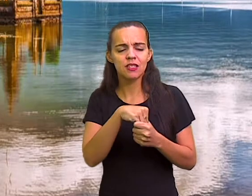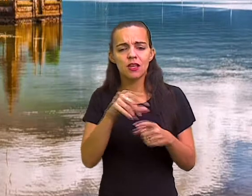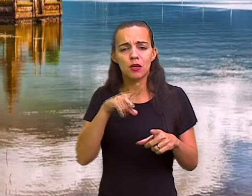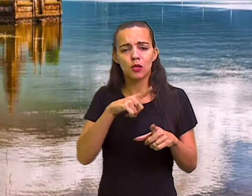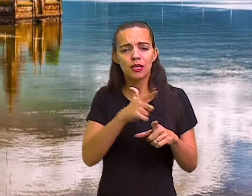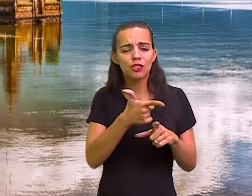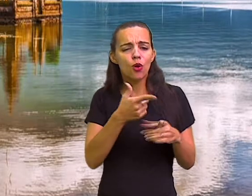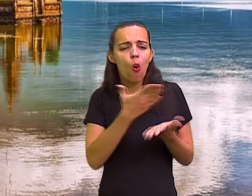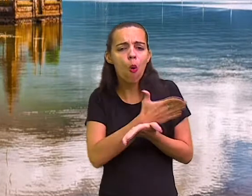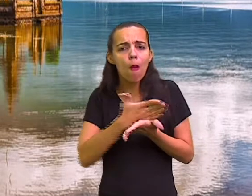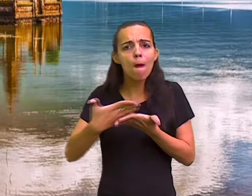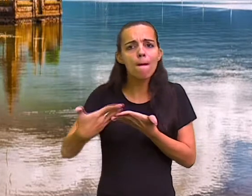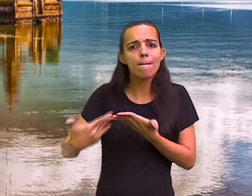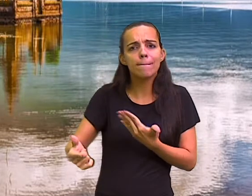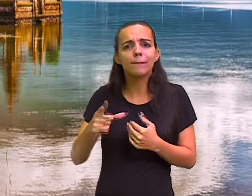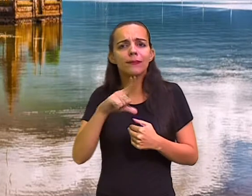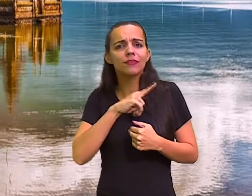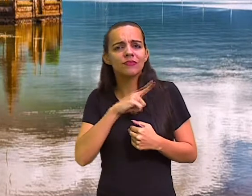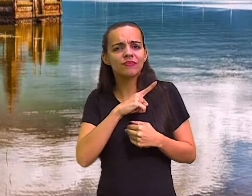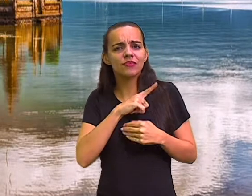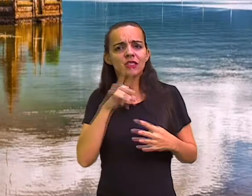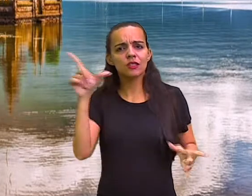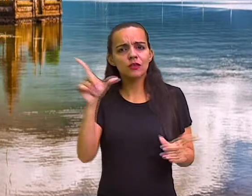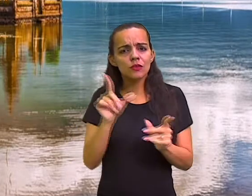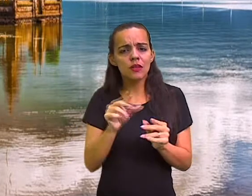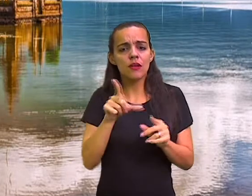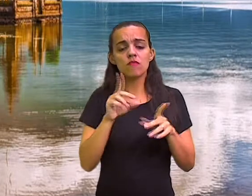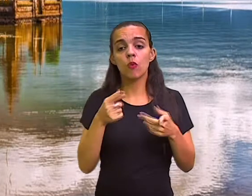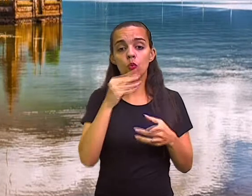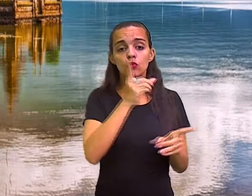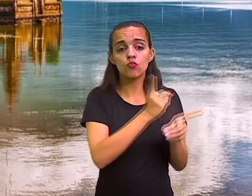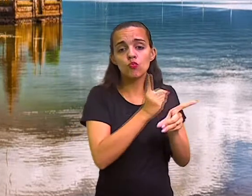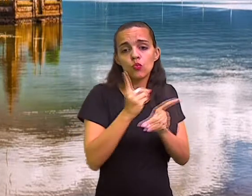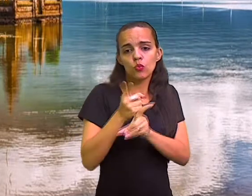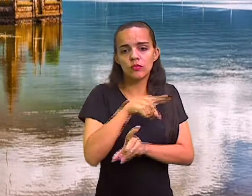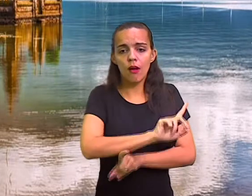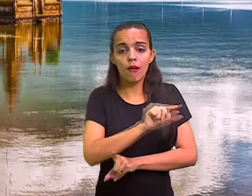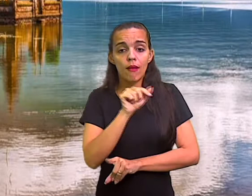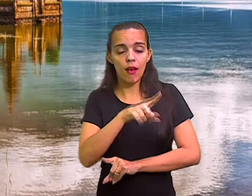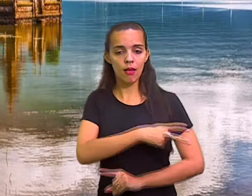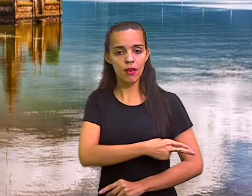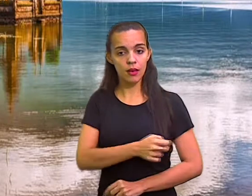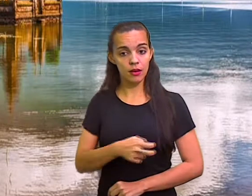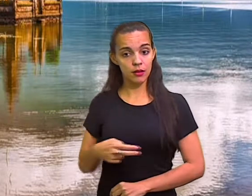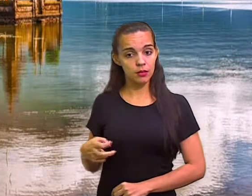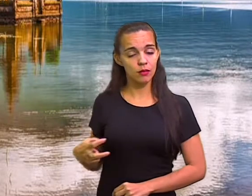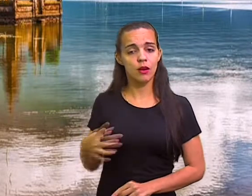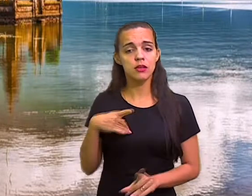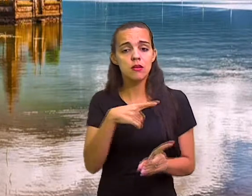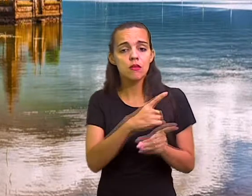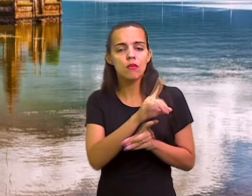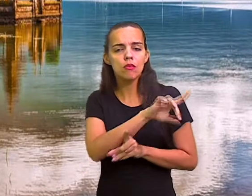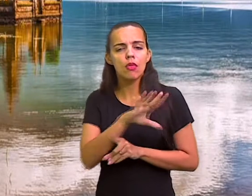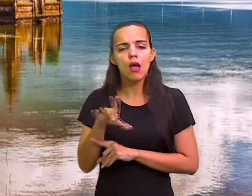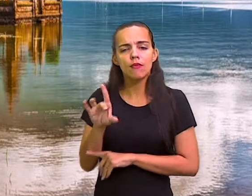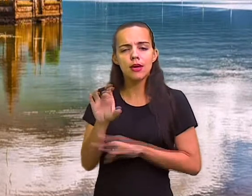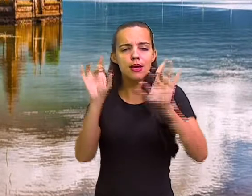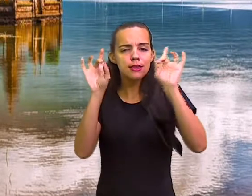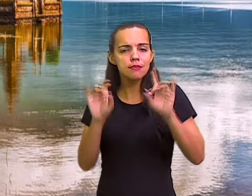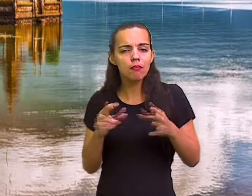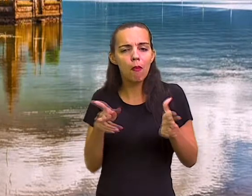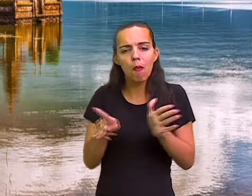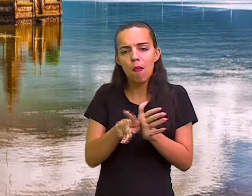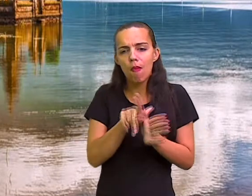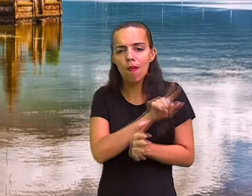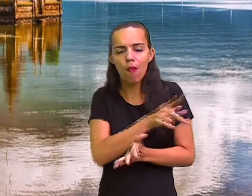terras onde eram produzidas as especiarias. Os europeus ali chegaram em princípios do